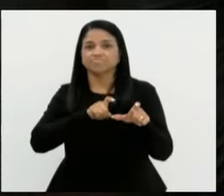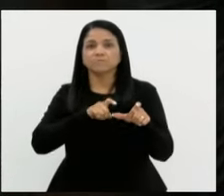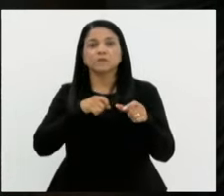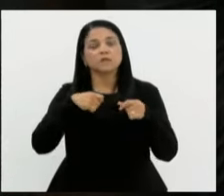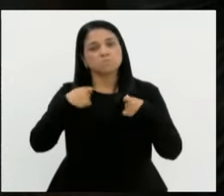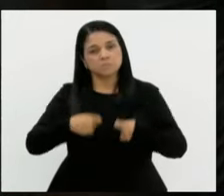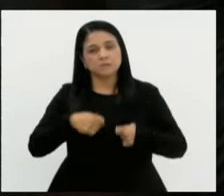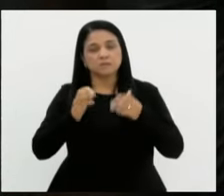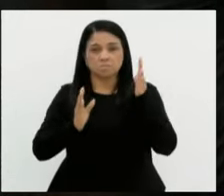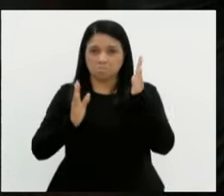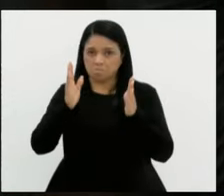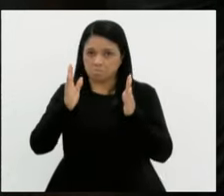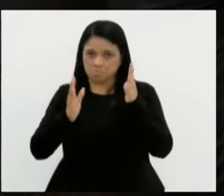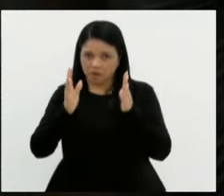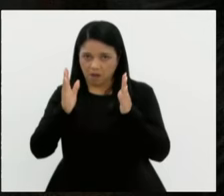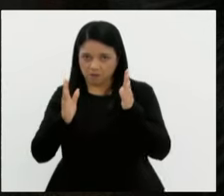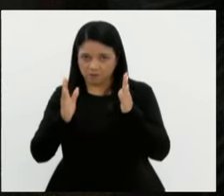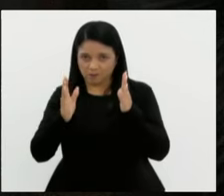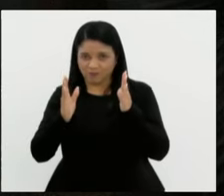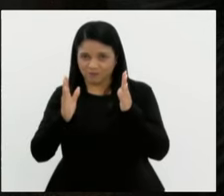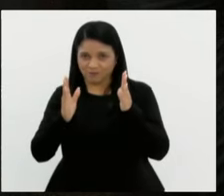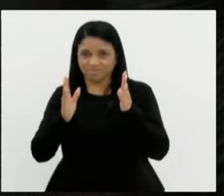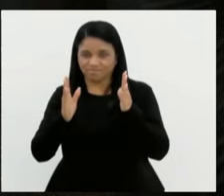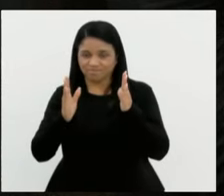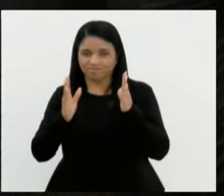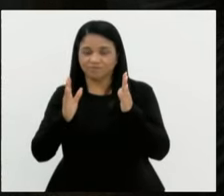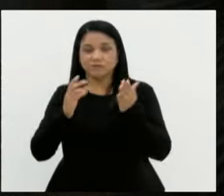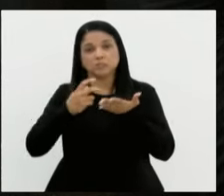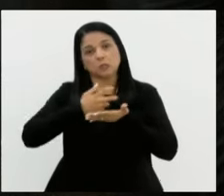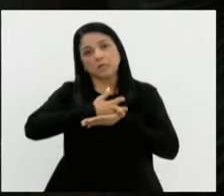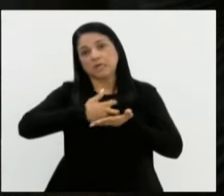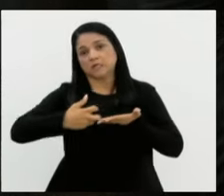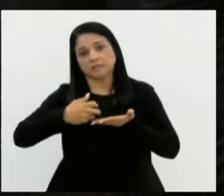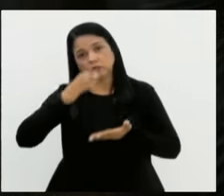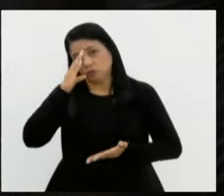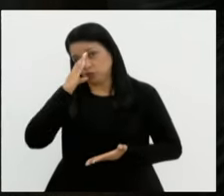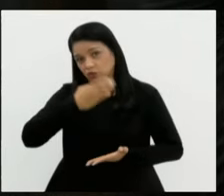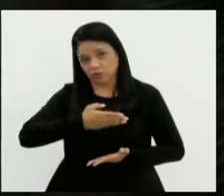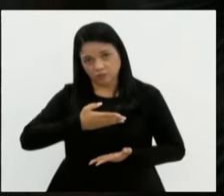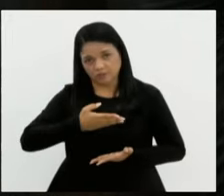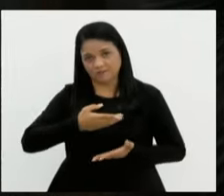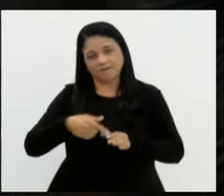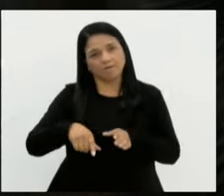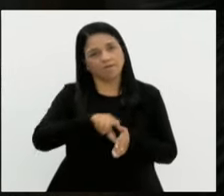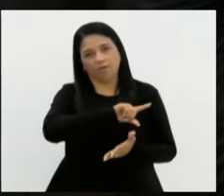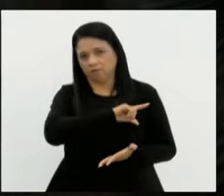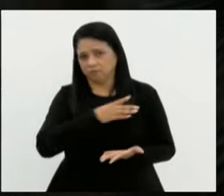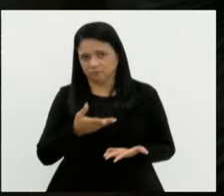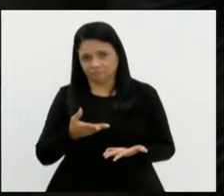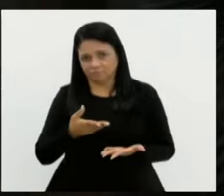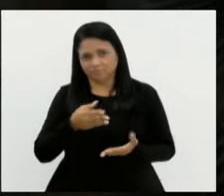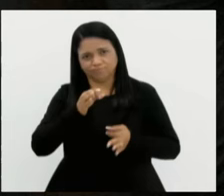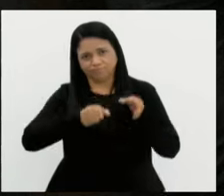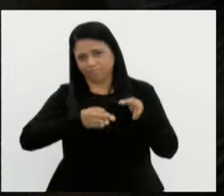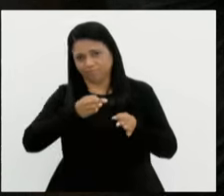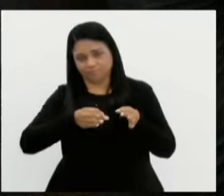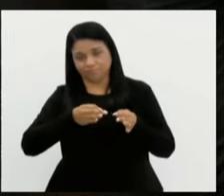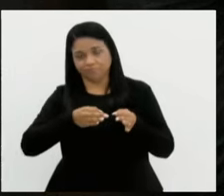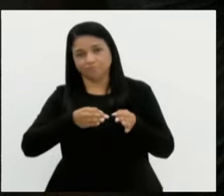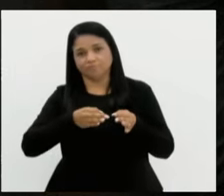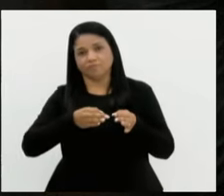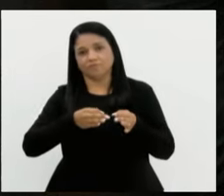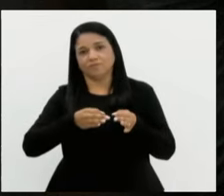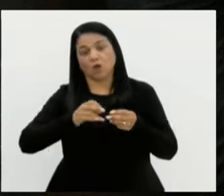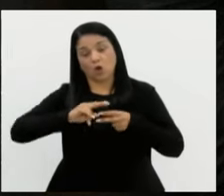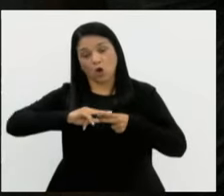prazo determinado, senão é cassação indireta, antecipada. Por via de consequências,